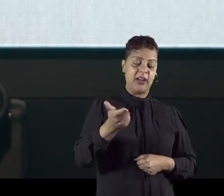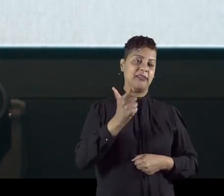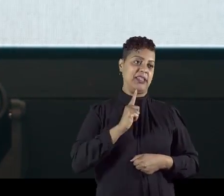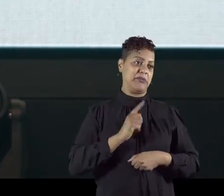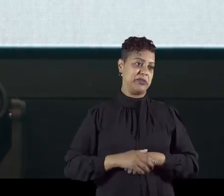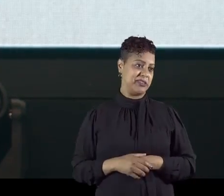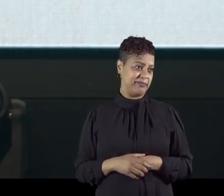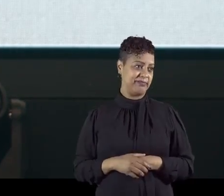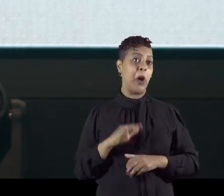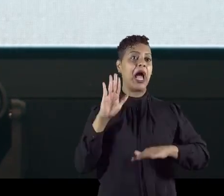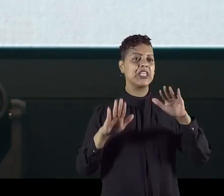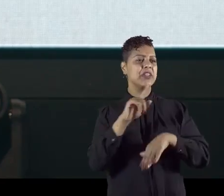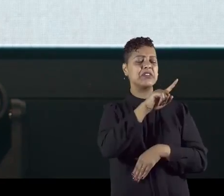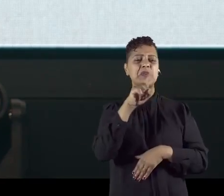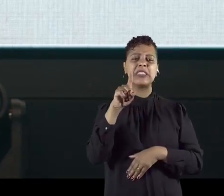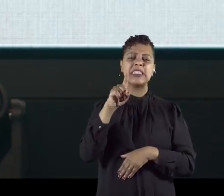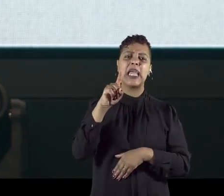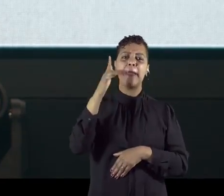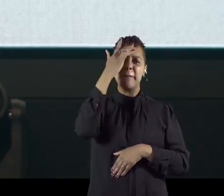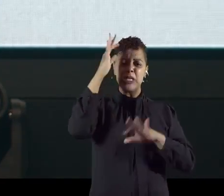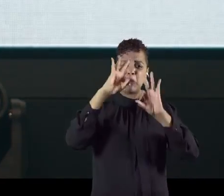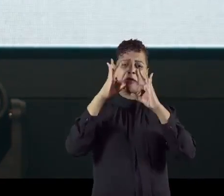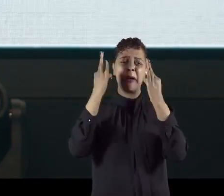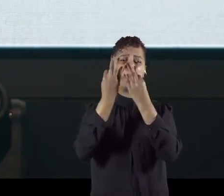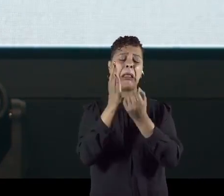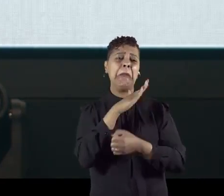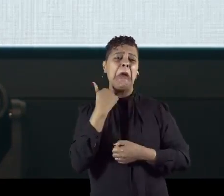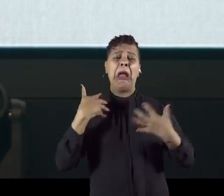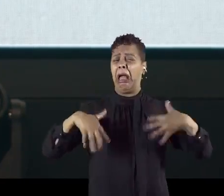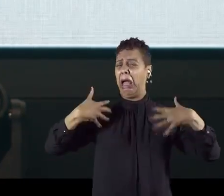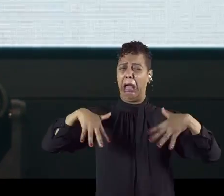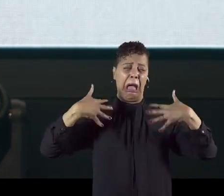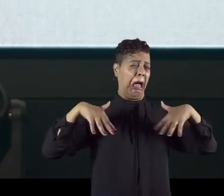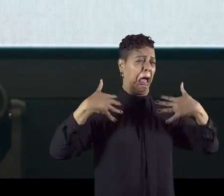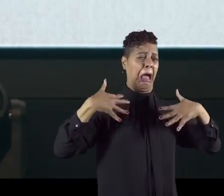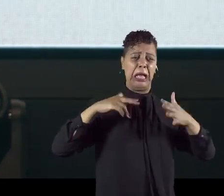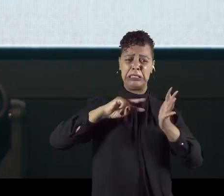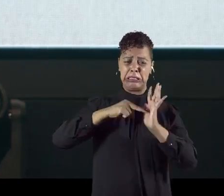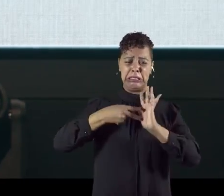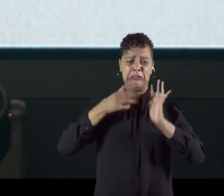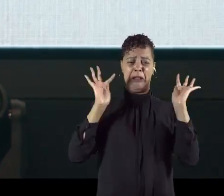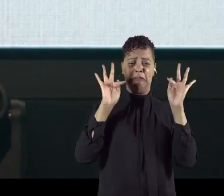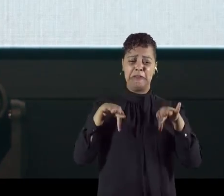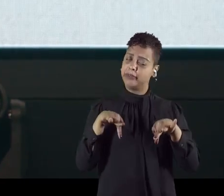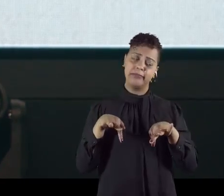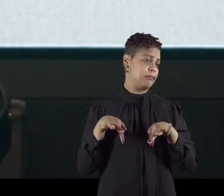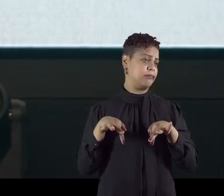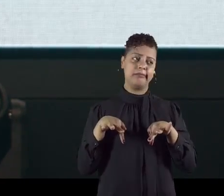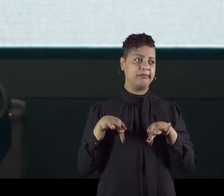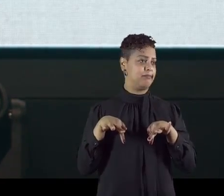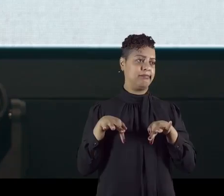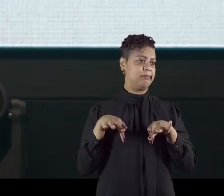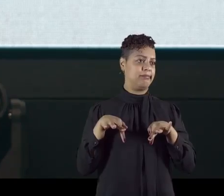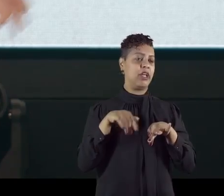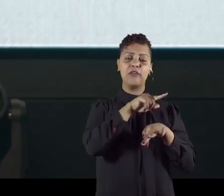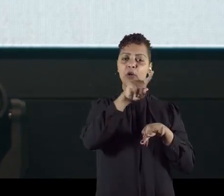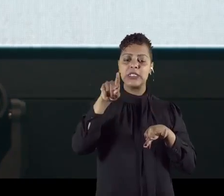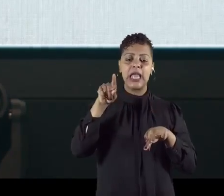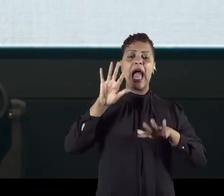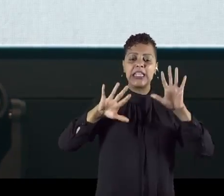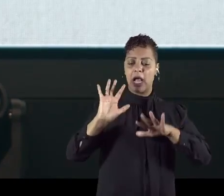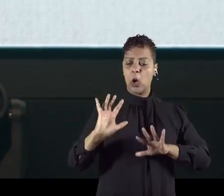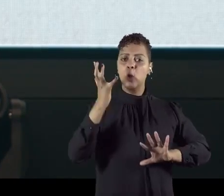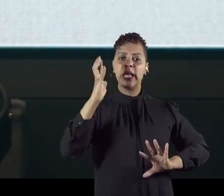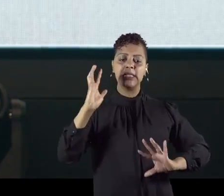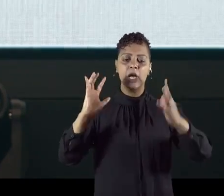quando você perde uma pessoa querida não se desespere não é o fim bom então quando algo acontece que você não